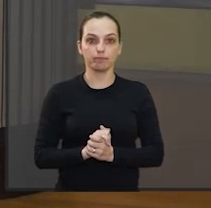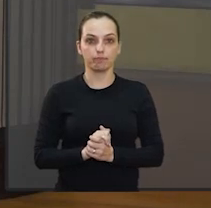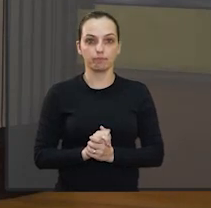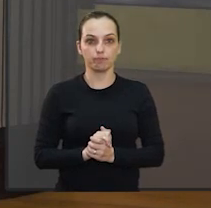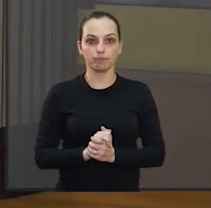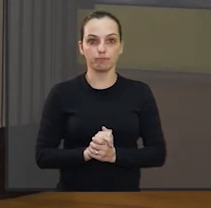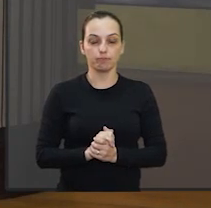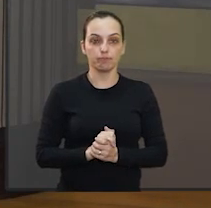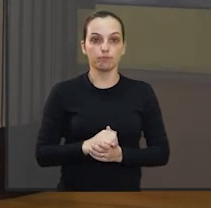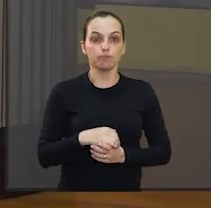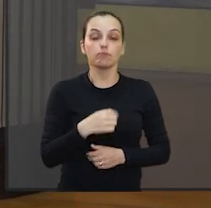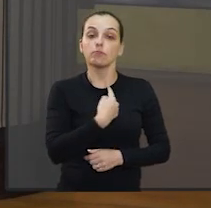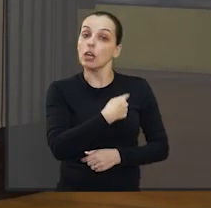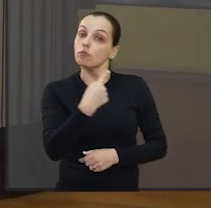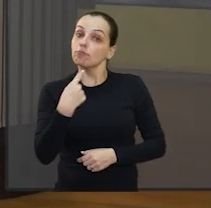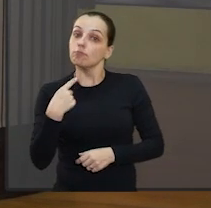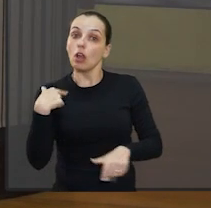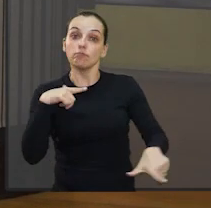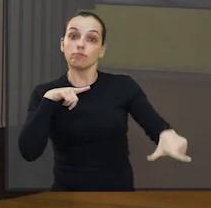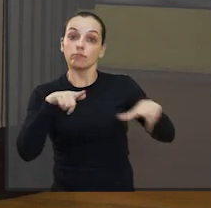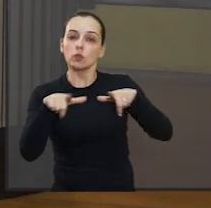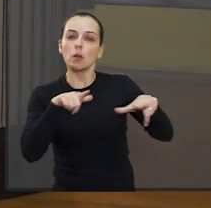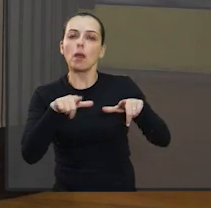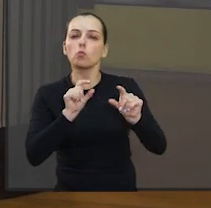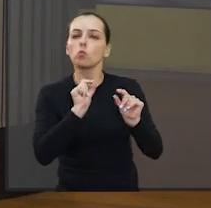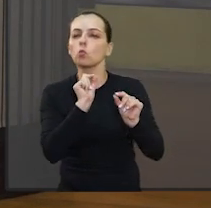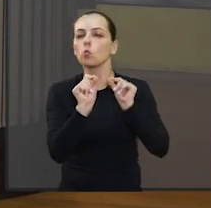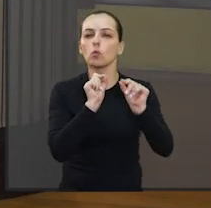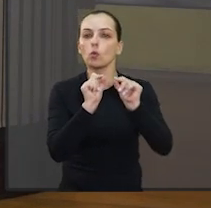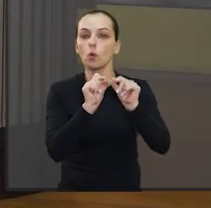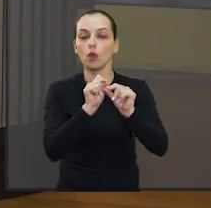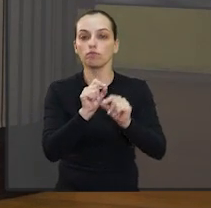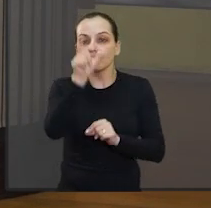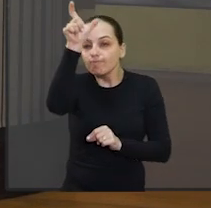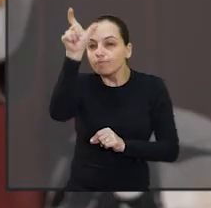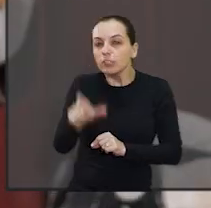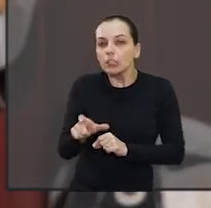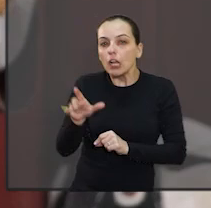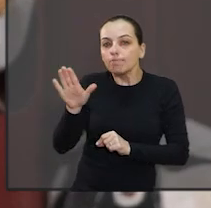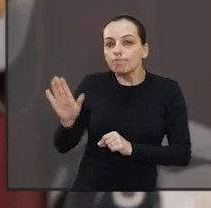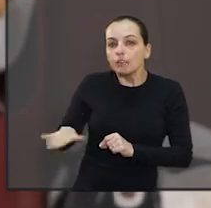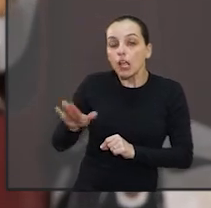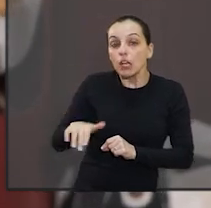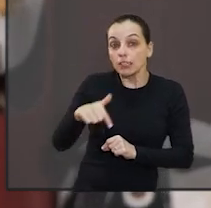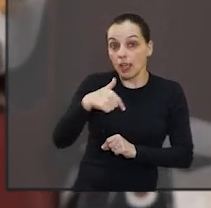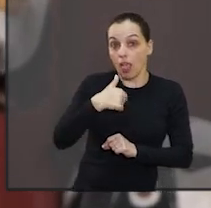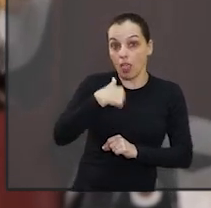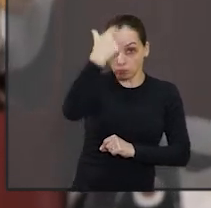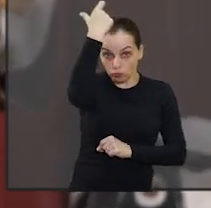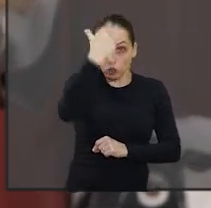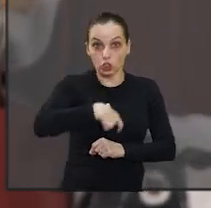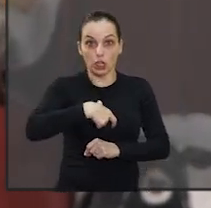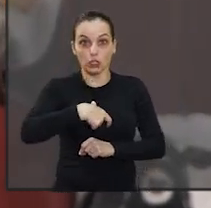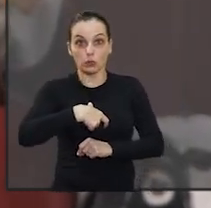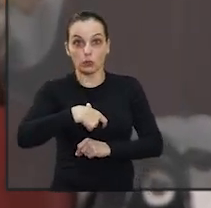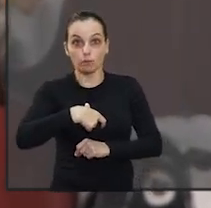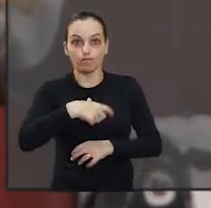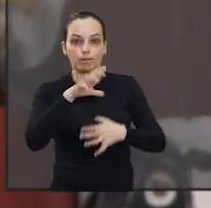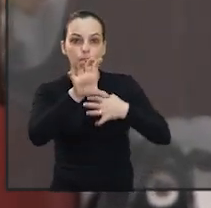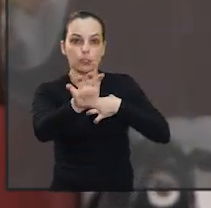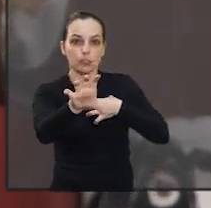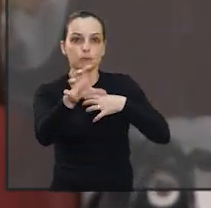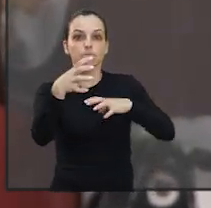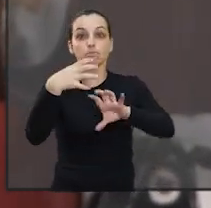bem contada que é quase verdade. E a criança se identifica com isso, né? Ela vai junto com você. Quando